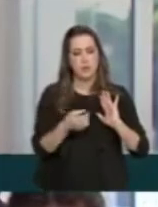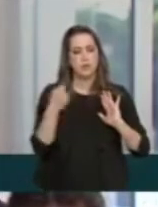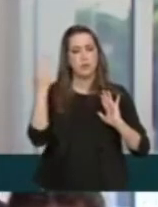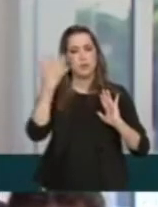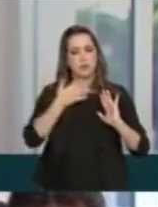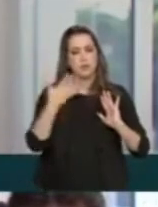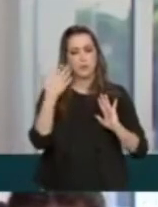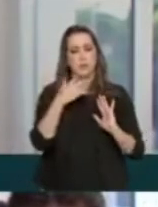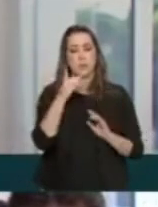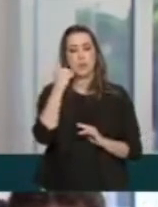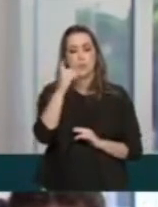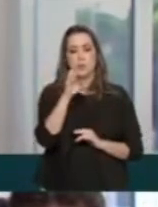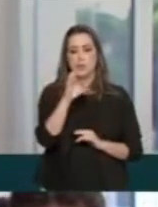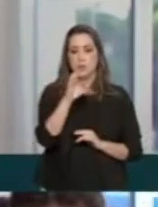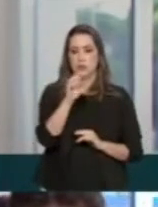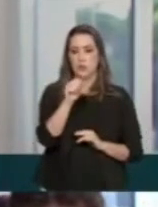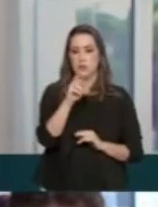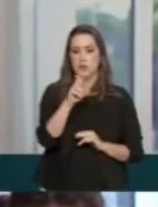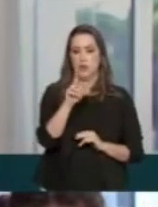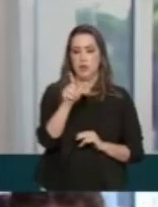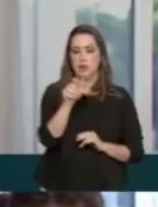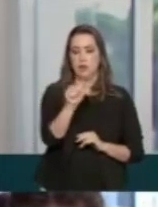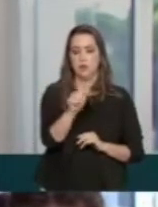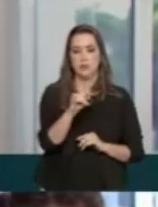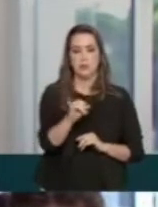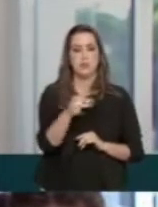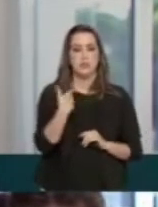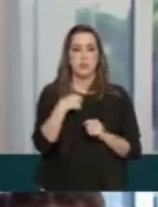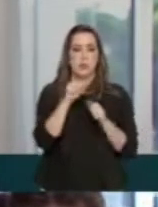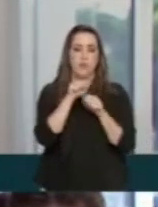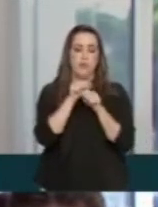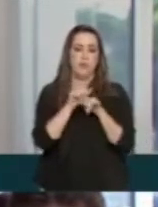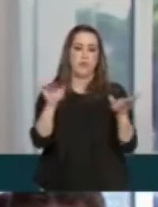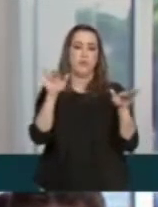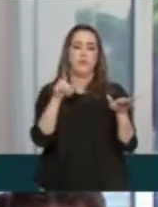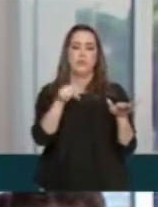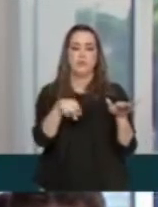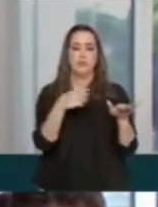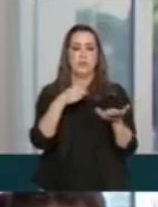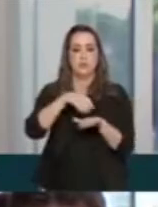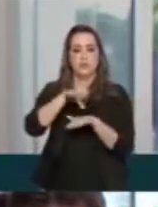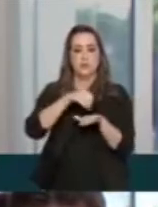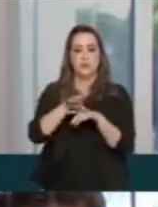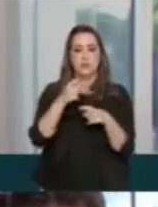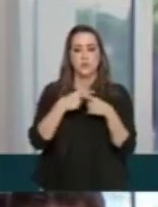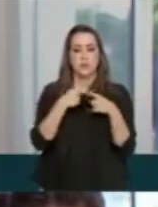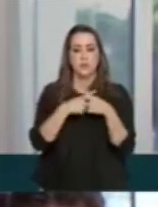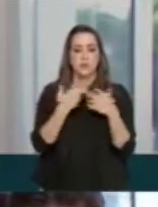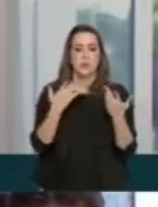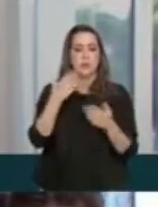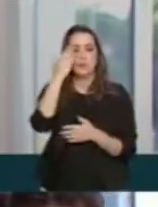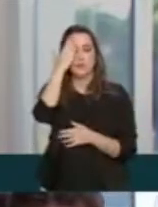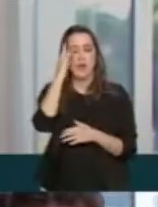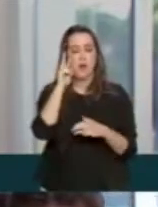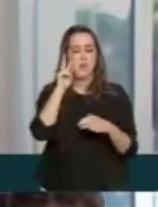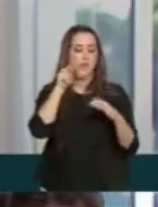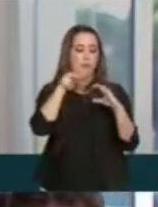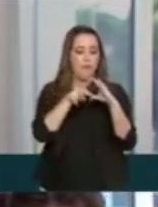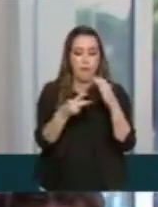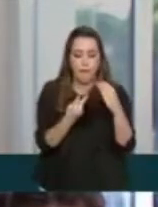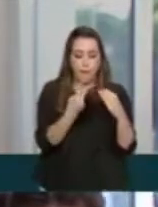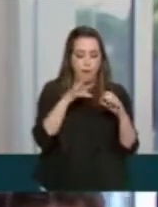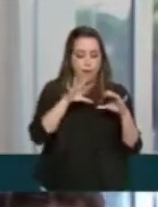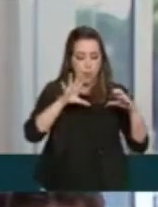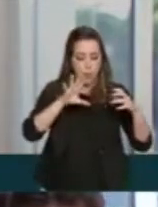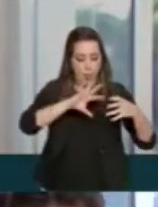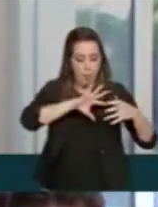da deputada Carla Zambelli que se não foi vazada a informação é porque ela tem bola de cristal. E se há